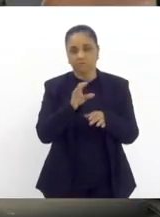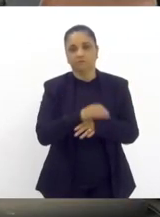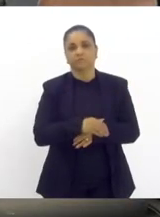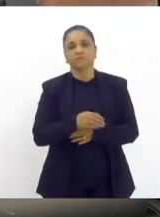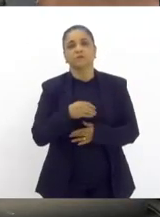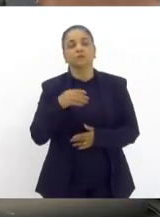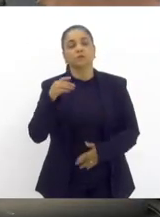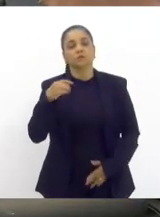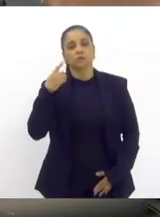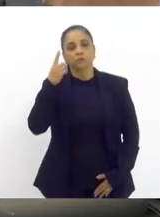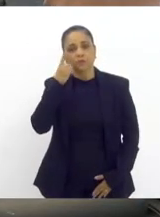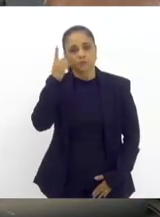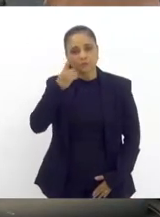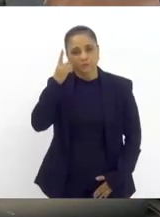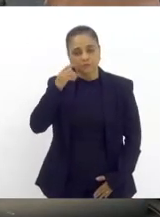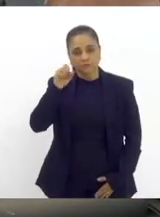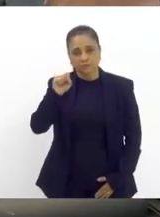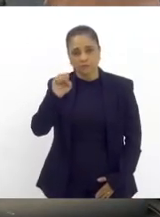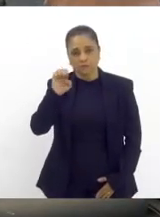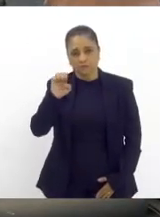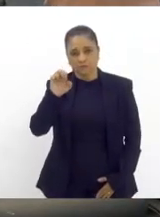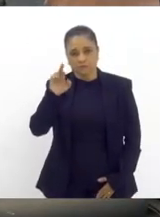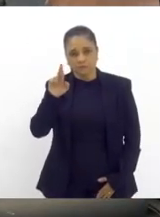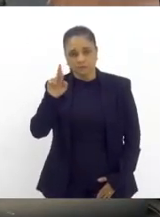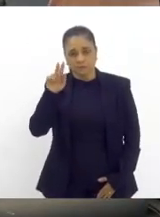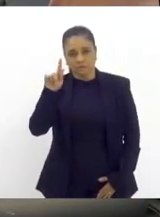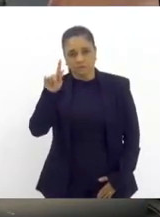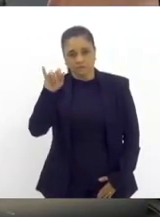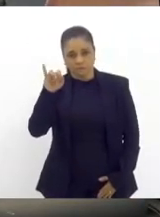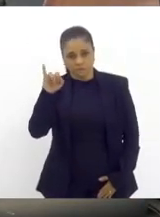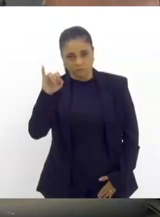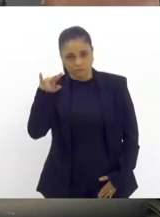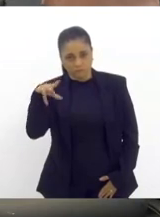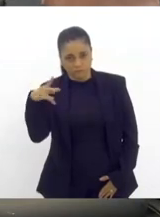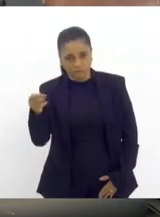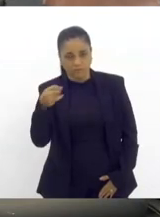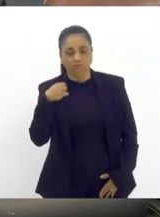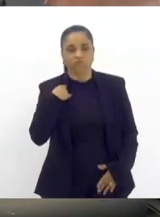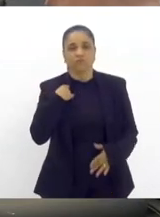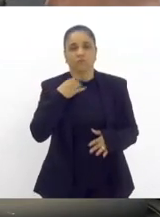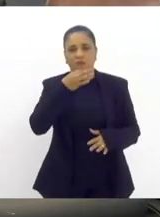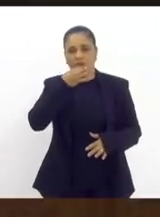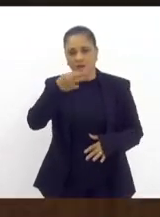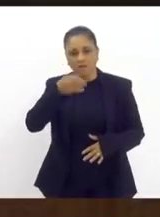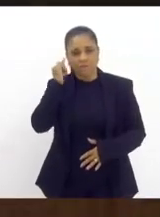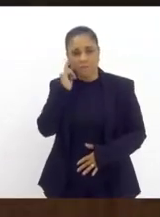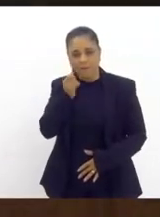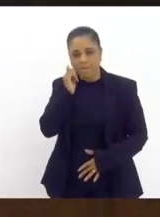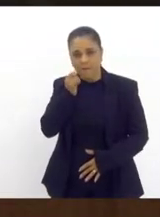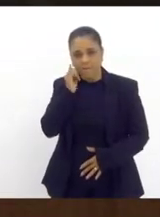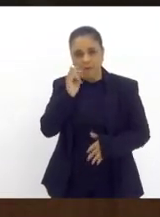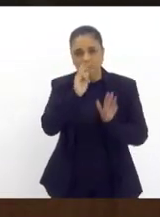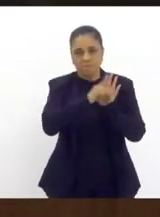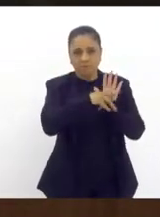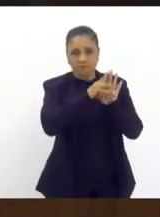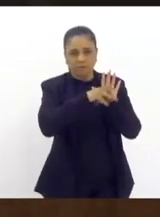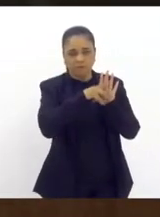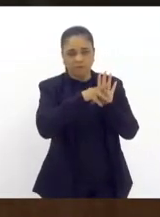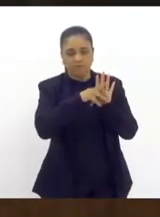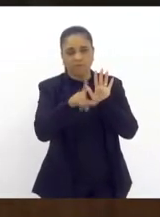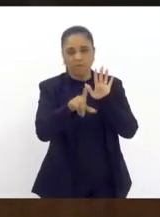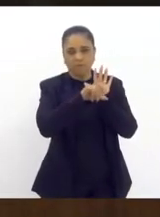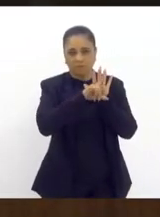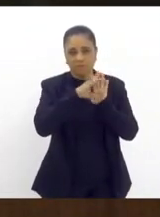Serginho sub-relator de todos os projetos de lei na ccj